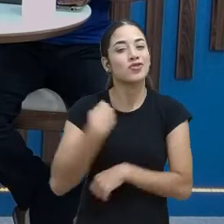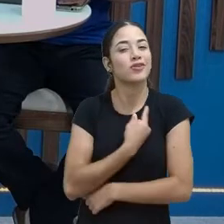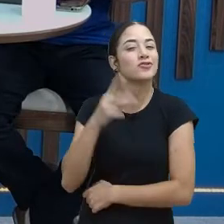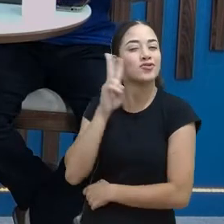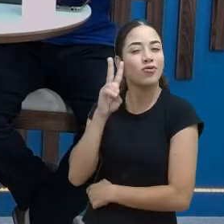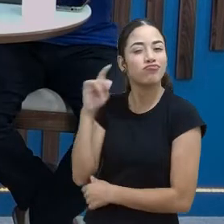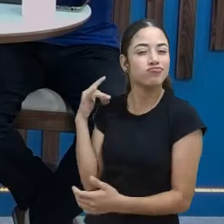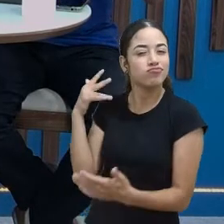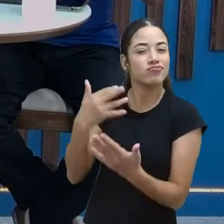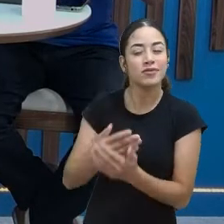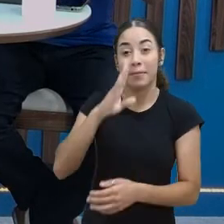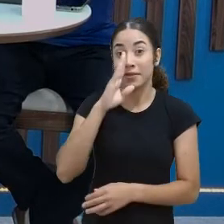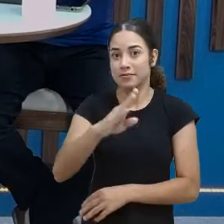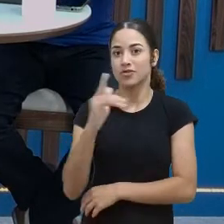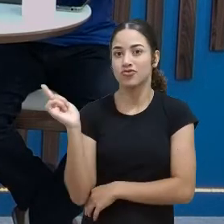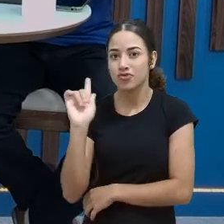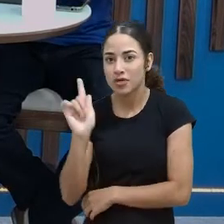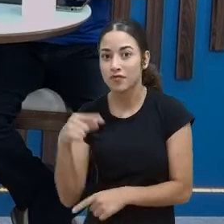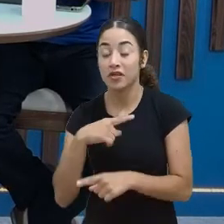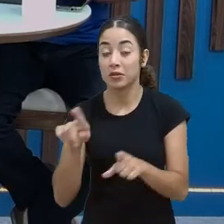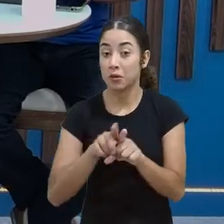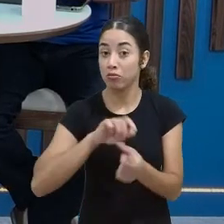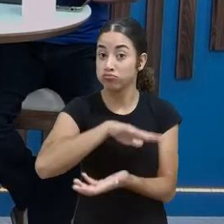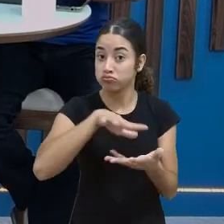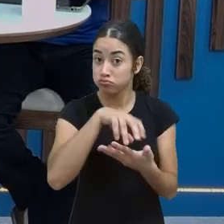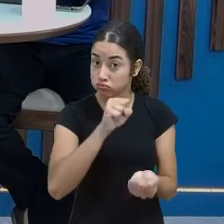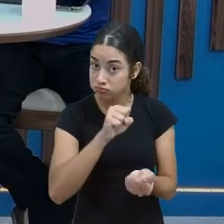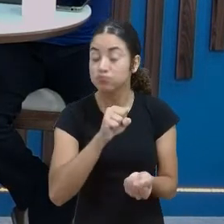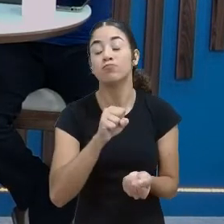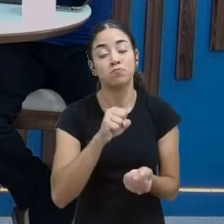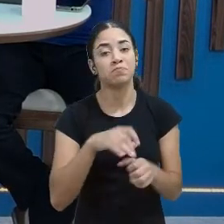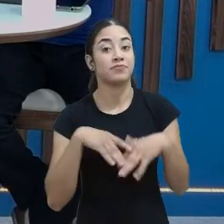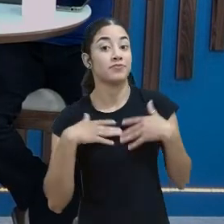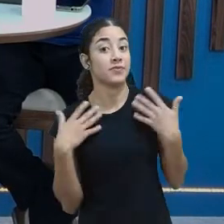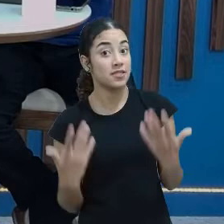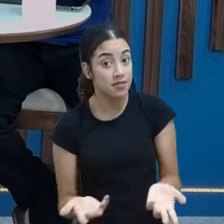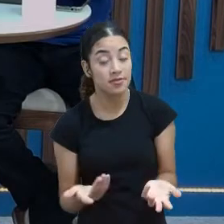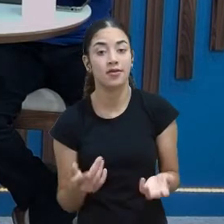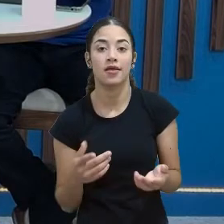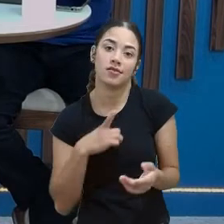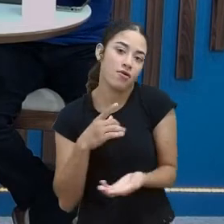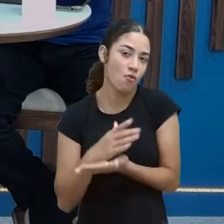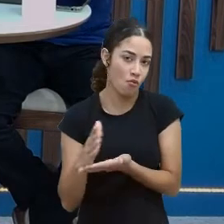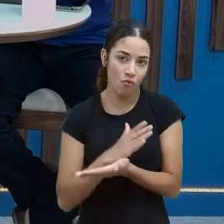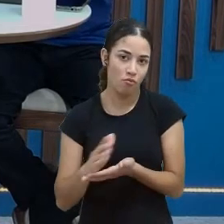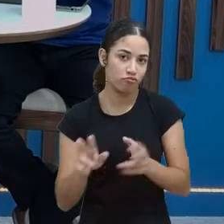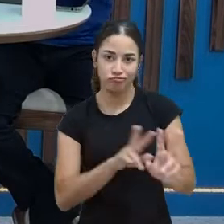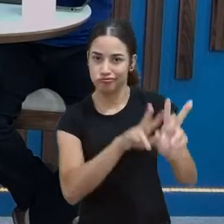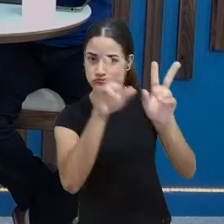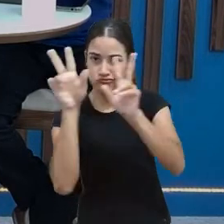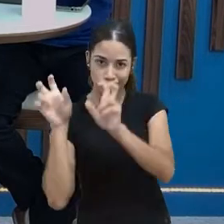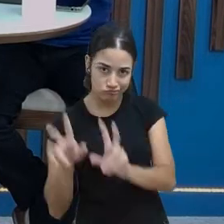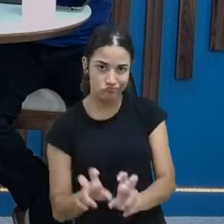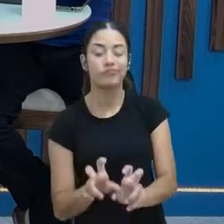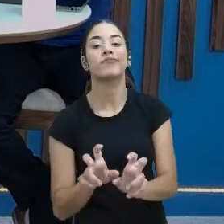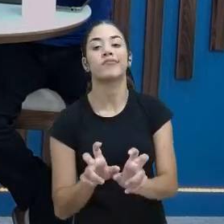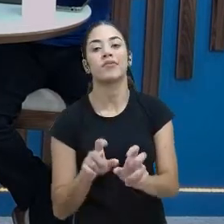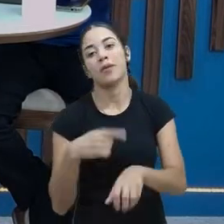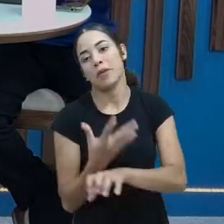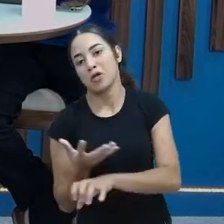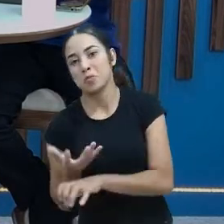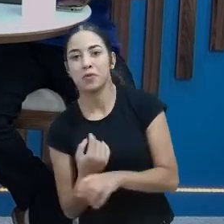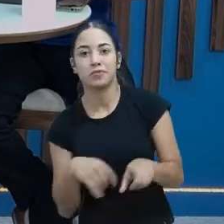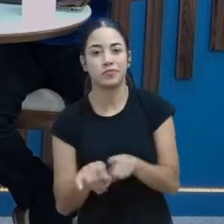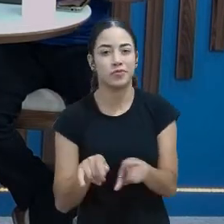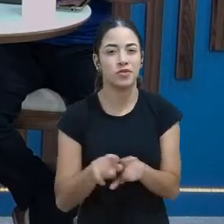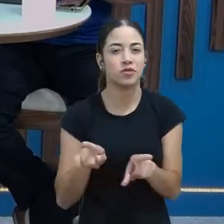principalmente da geografia e da sustentabilidade. Embora alguns temas das nossas disciplinas, né, como geografia